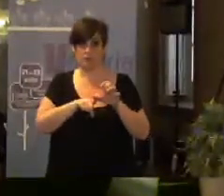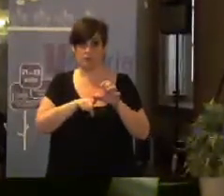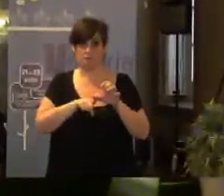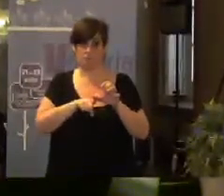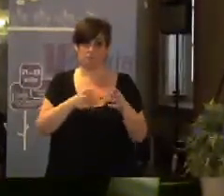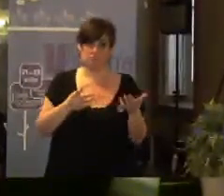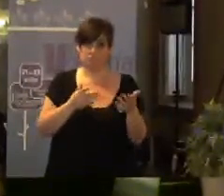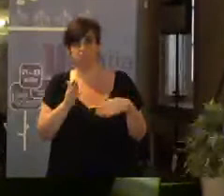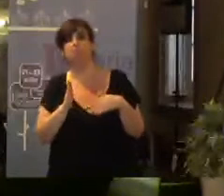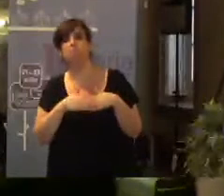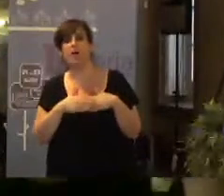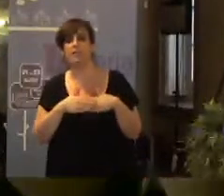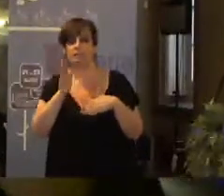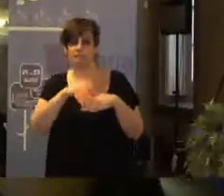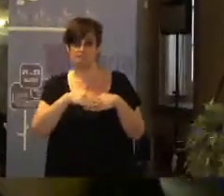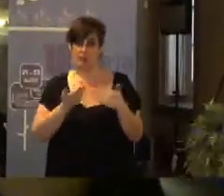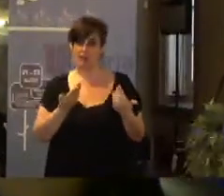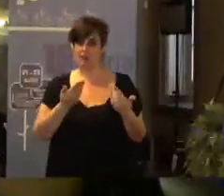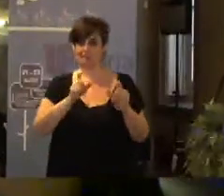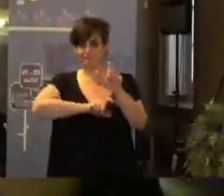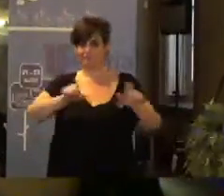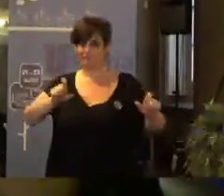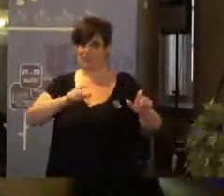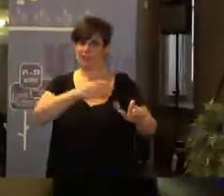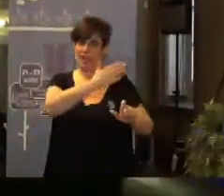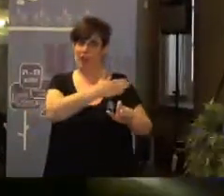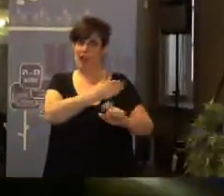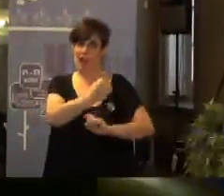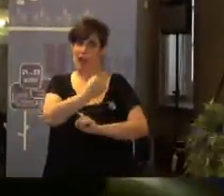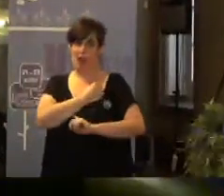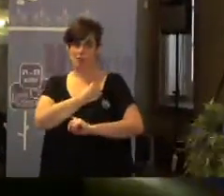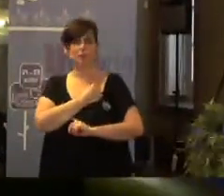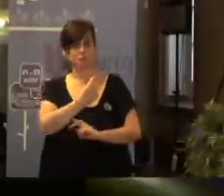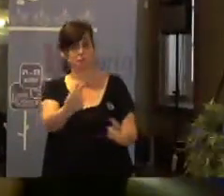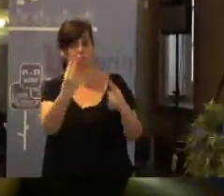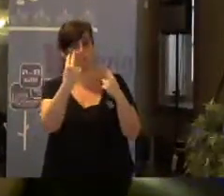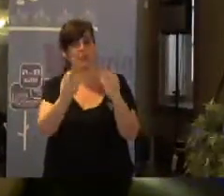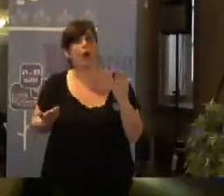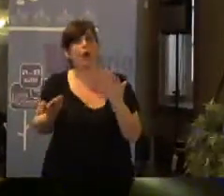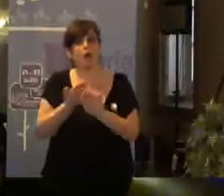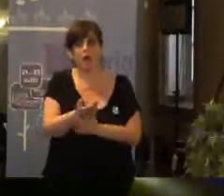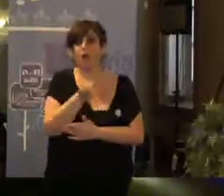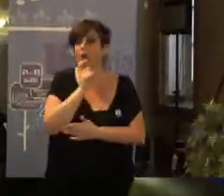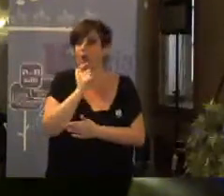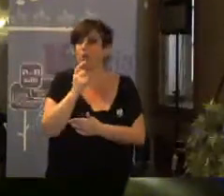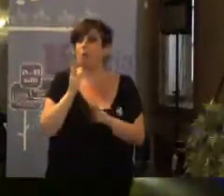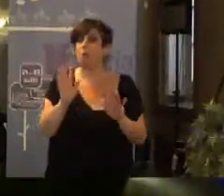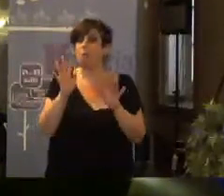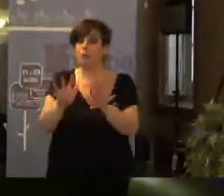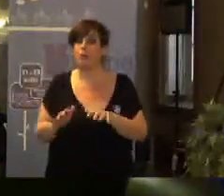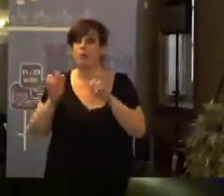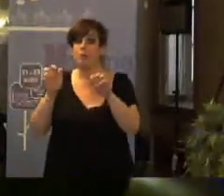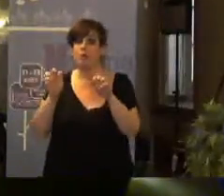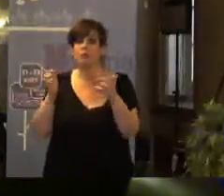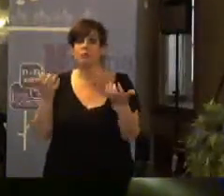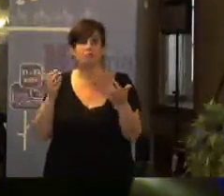para mostrar aos nossos aquilo que eram as nossas propostas, é um palco, é sempre um palco, mas o Parlamento, do ponto de vista da